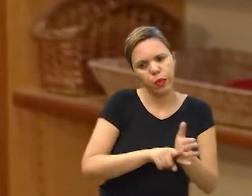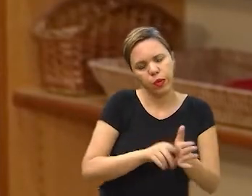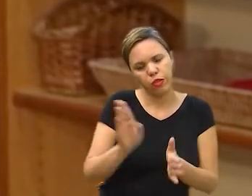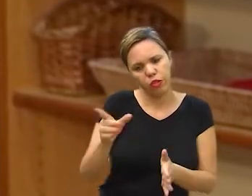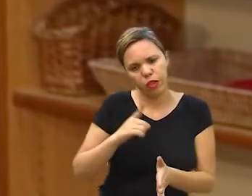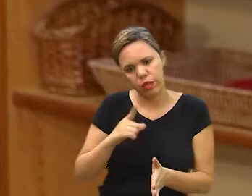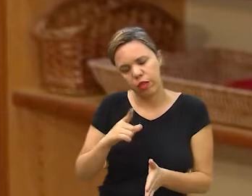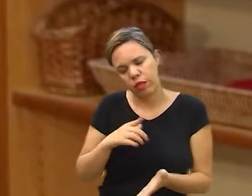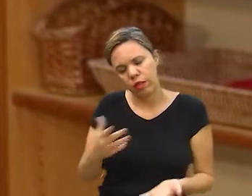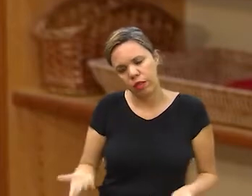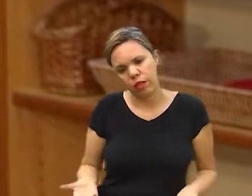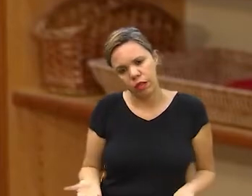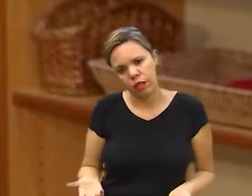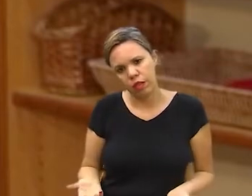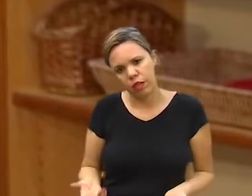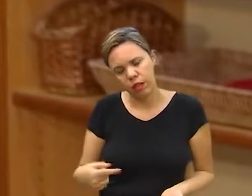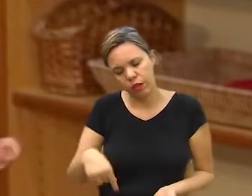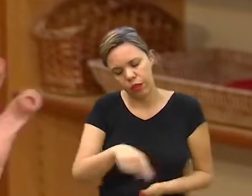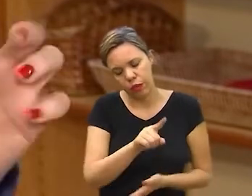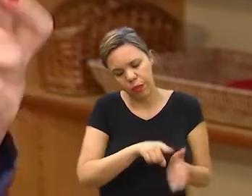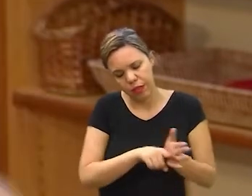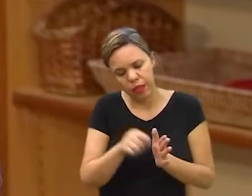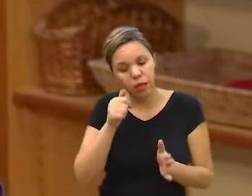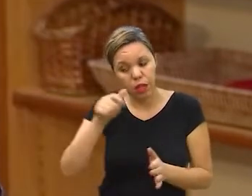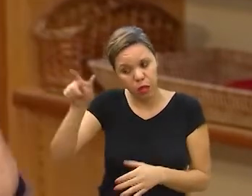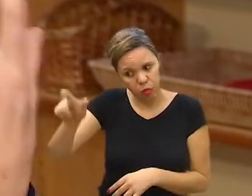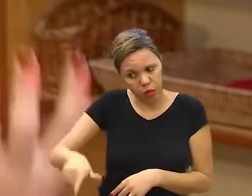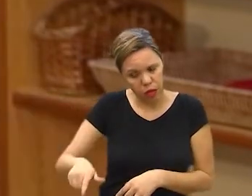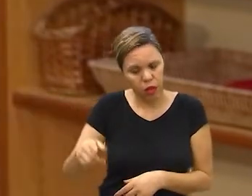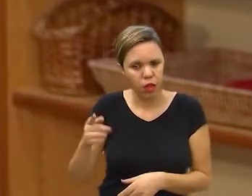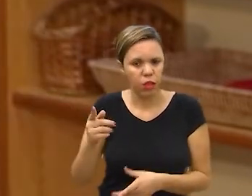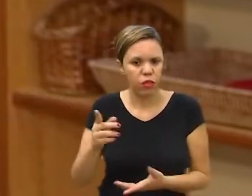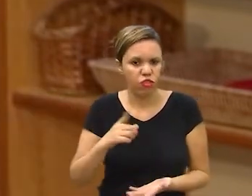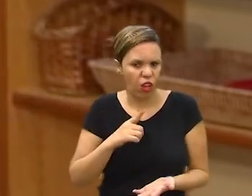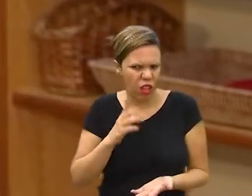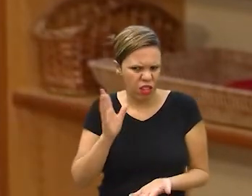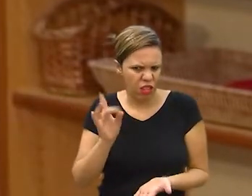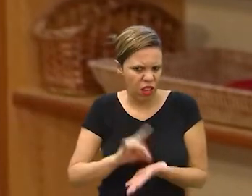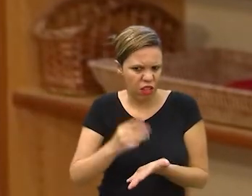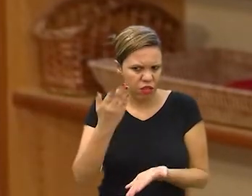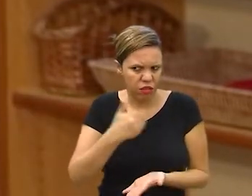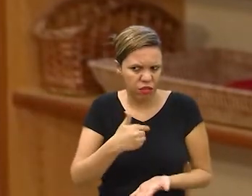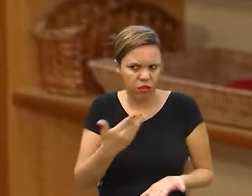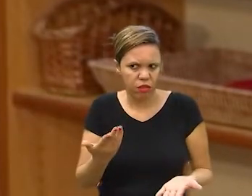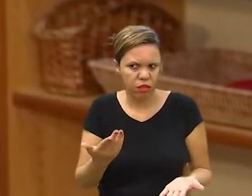já existem. Não é que ela foi pesquisar, mas ela foi buscar as pesquisas já existentes